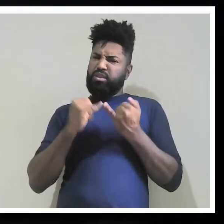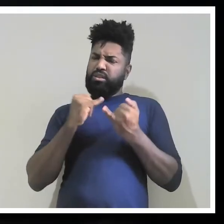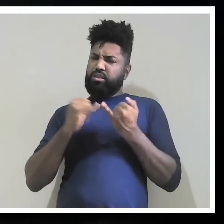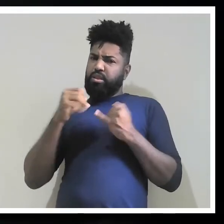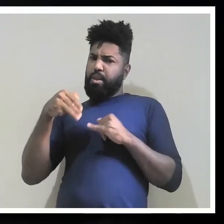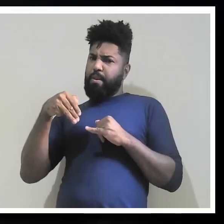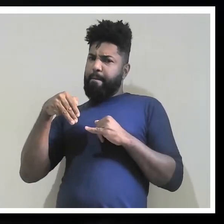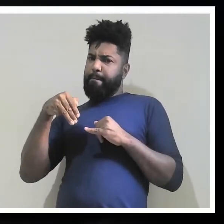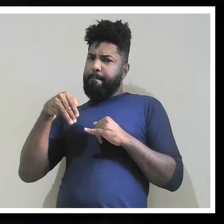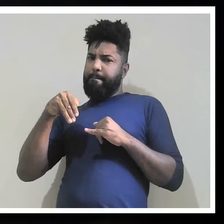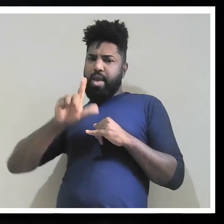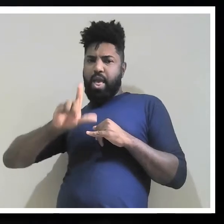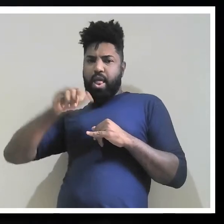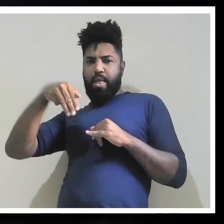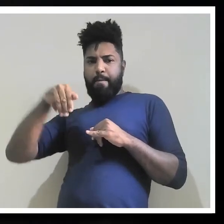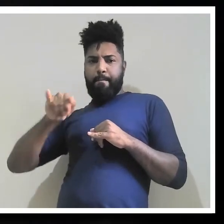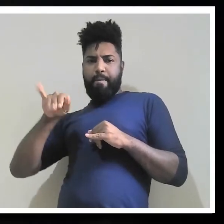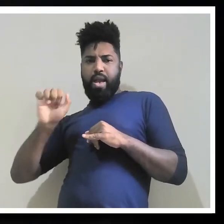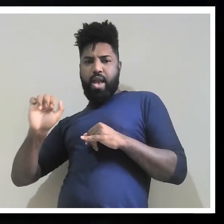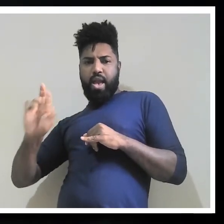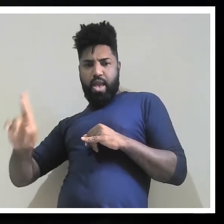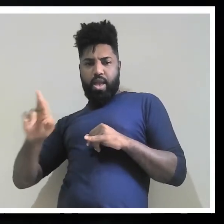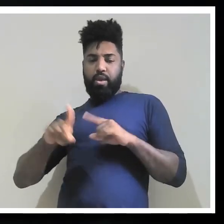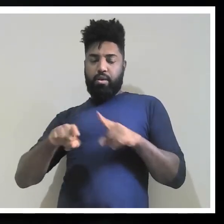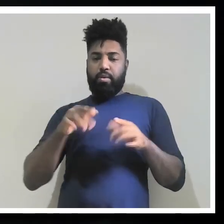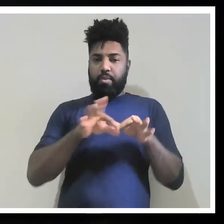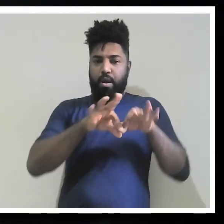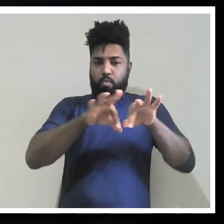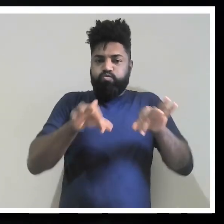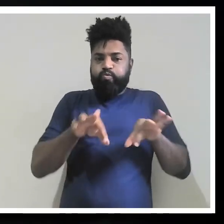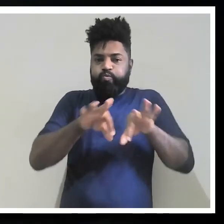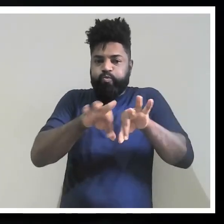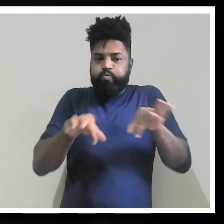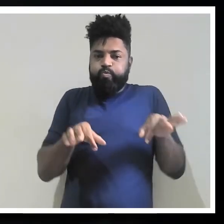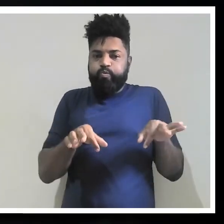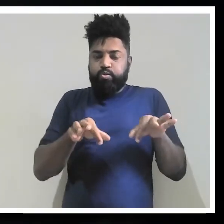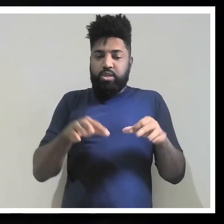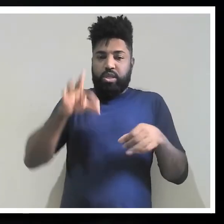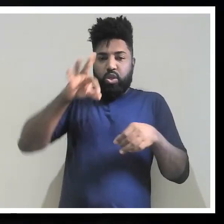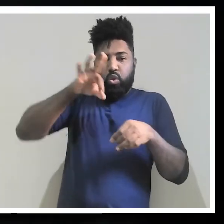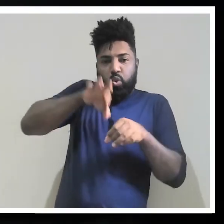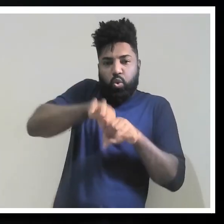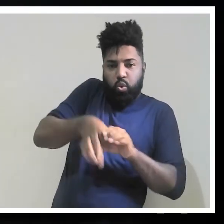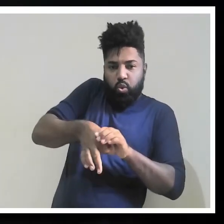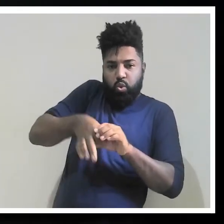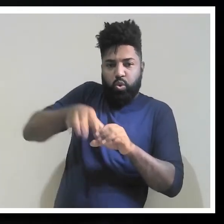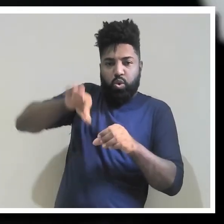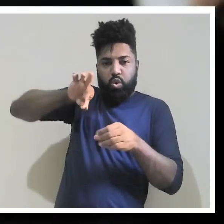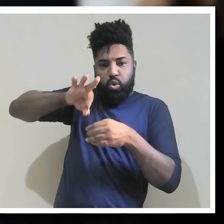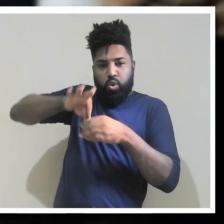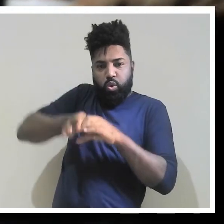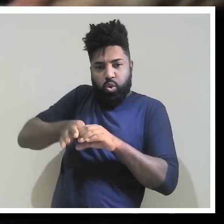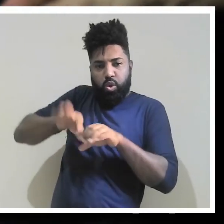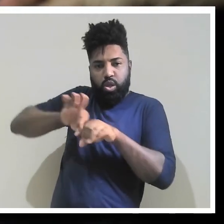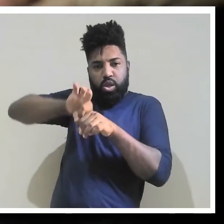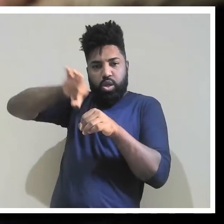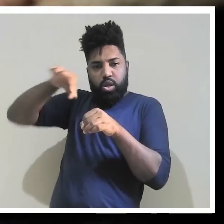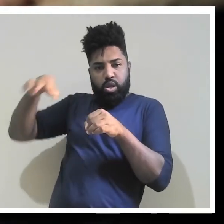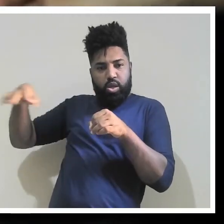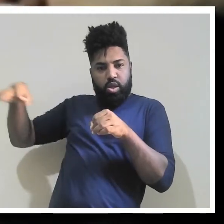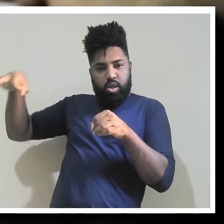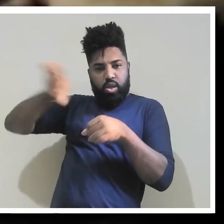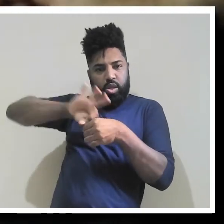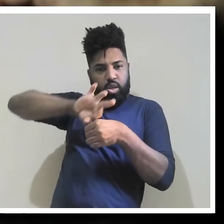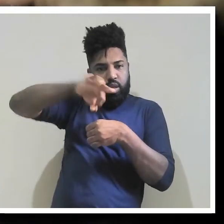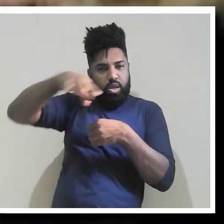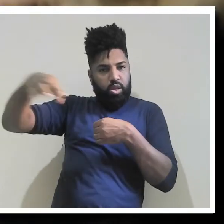grossas. Além disso, ele tem esse bico para encaixe de mangueiras. O nome correto disso é oliva de vidro. E nesse Kitasato nós